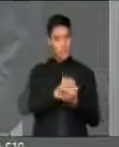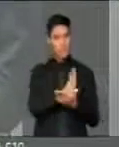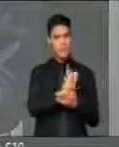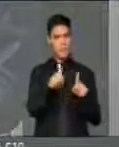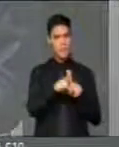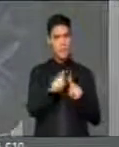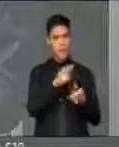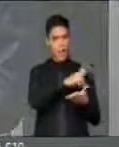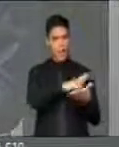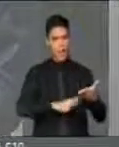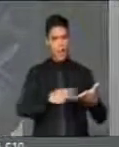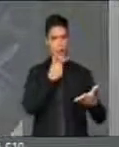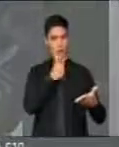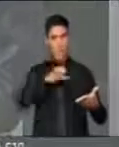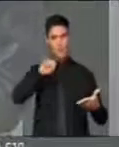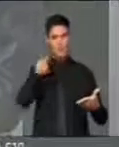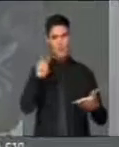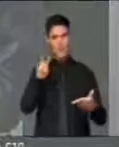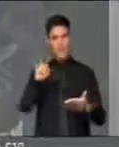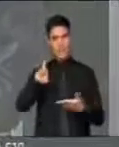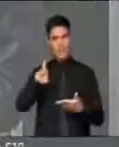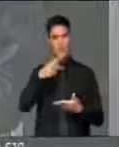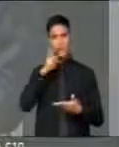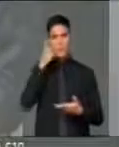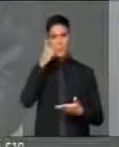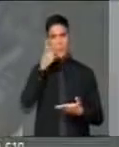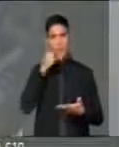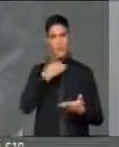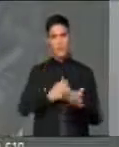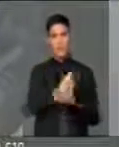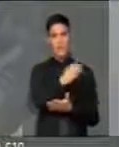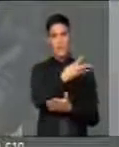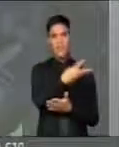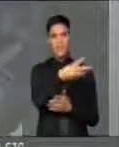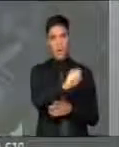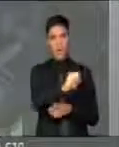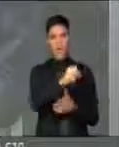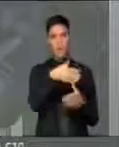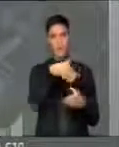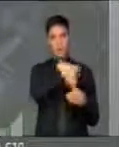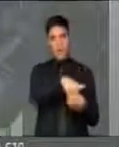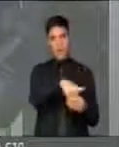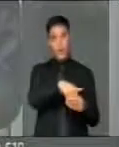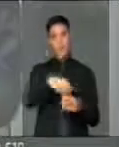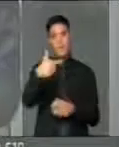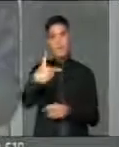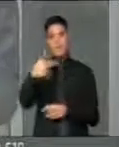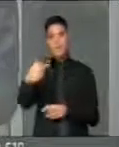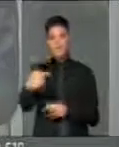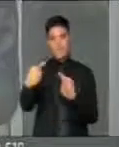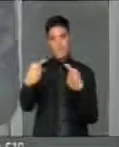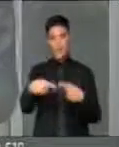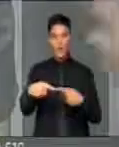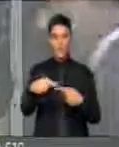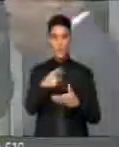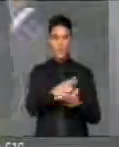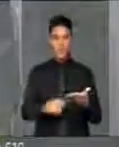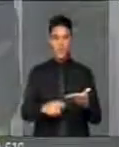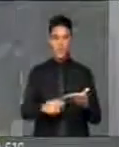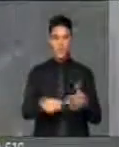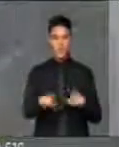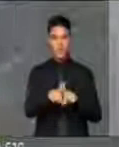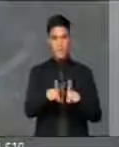Jovaí Arantes. Vencemos com 38 votos e 27 contrários, seguindo estritamente